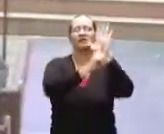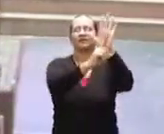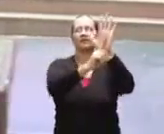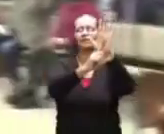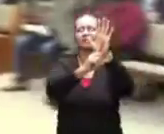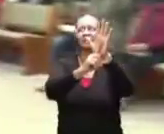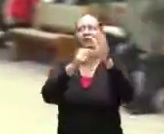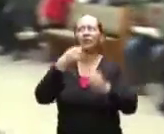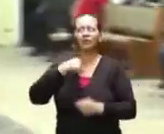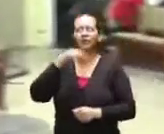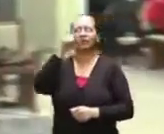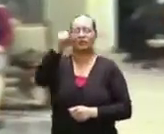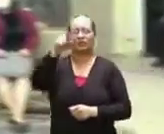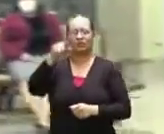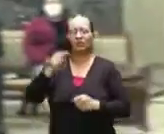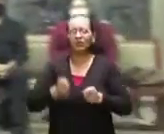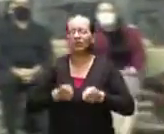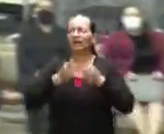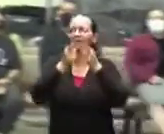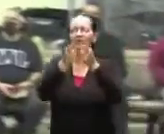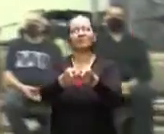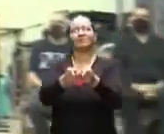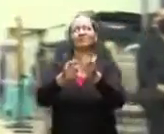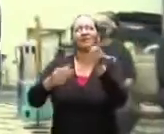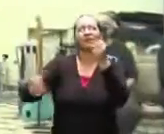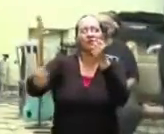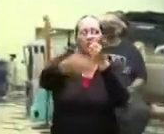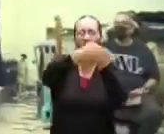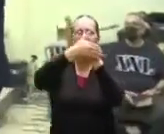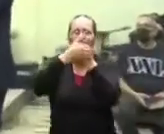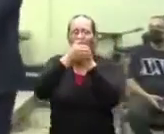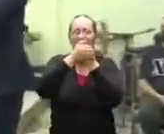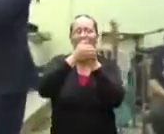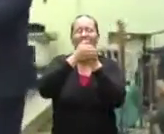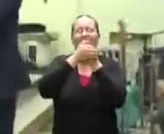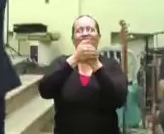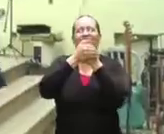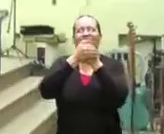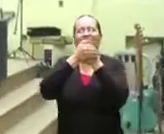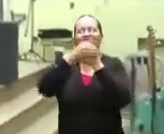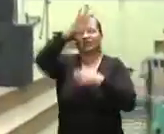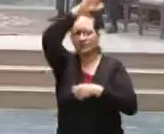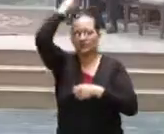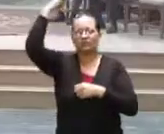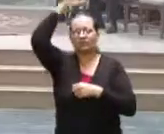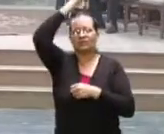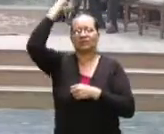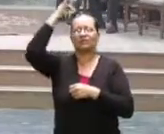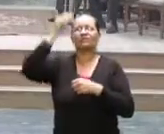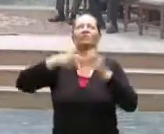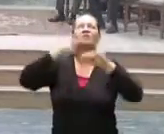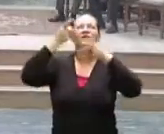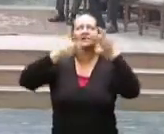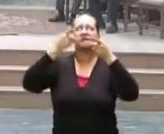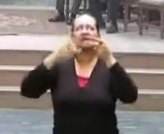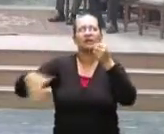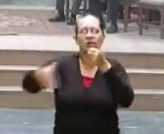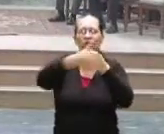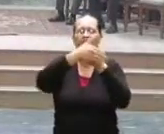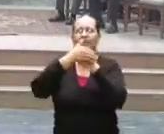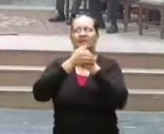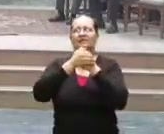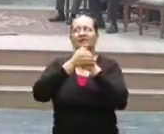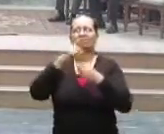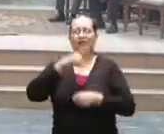galadão. Guarda o que tu tens. Guarda, guarda. Espírito Santo diz, pastor, guarda o que tu